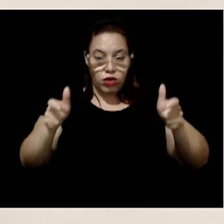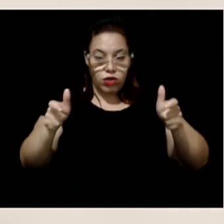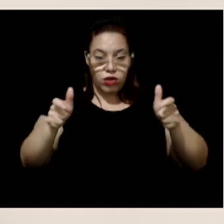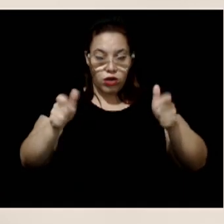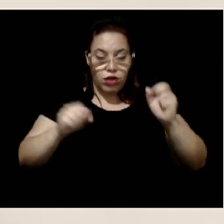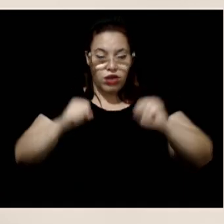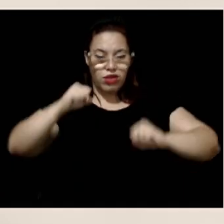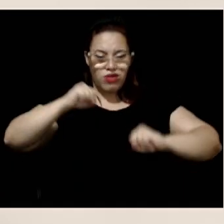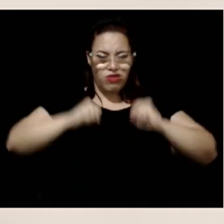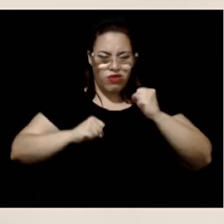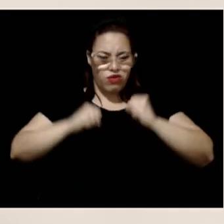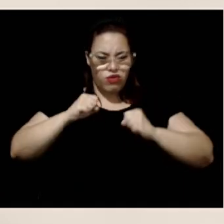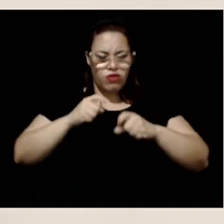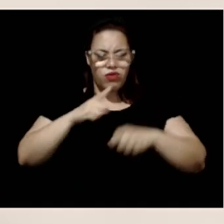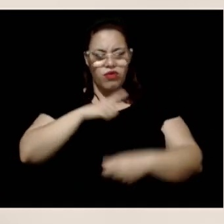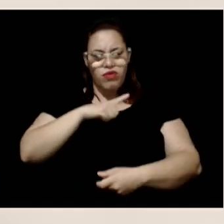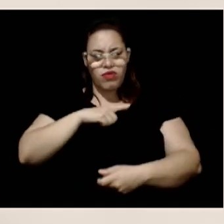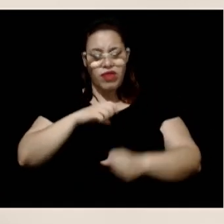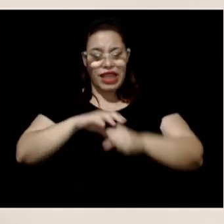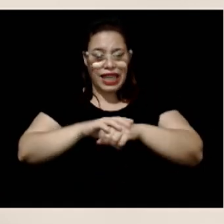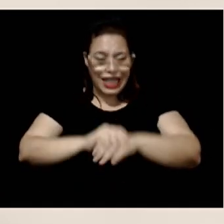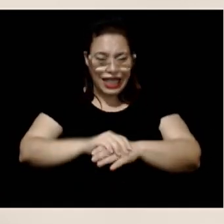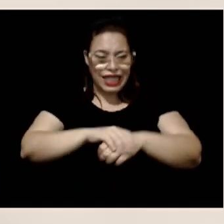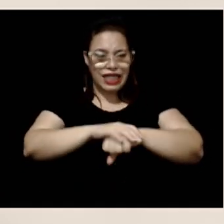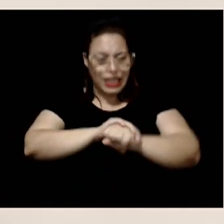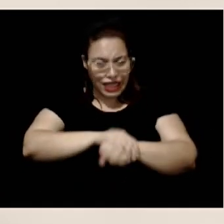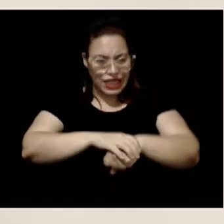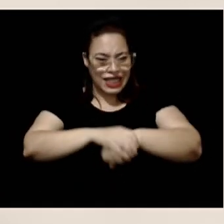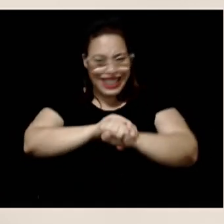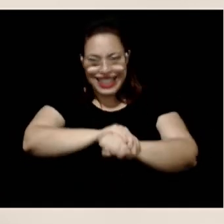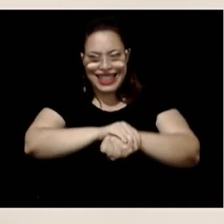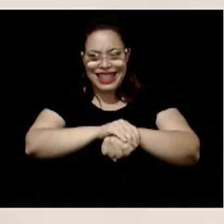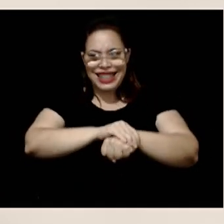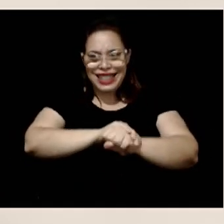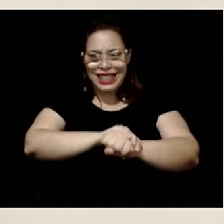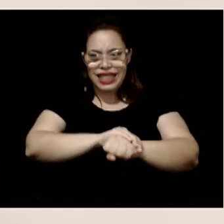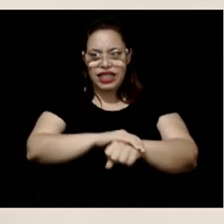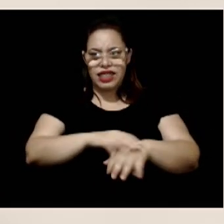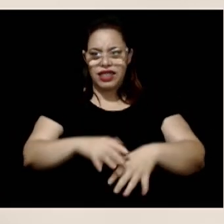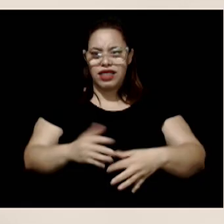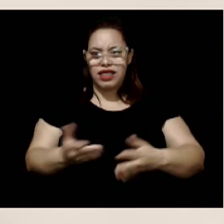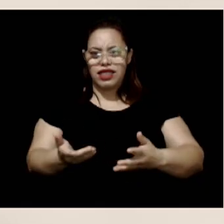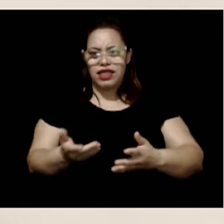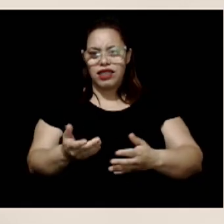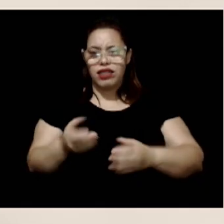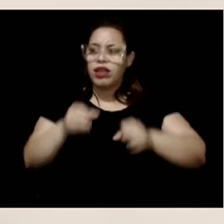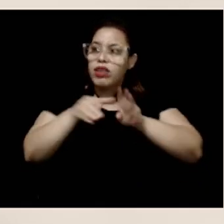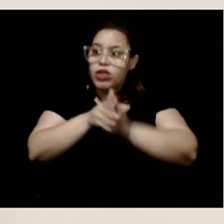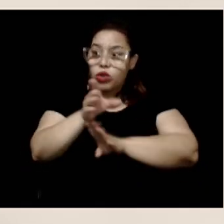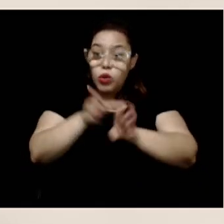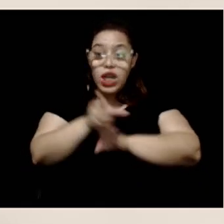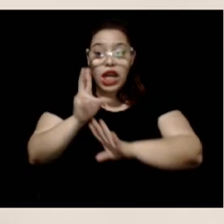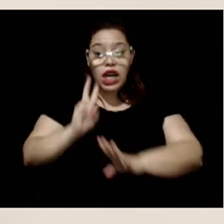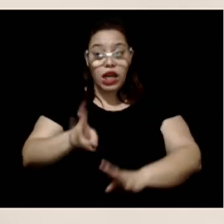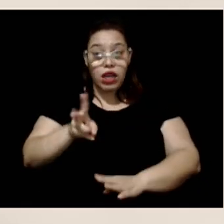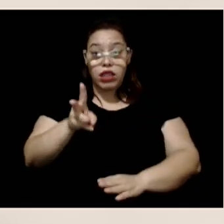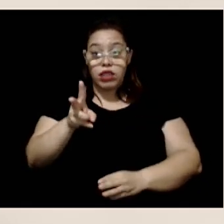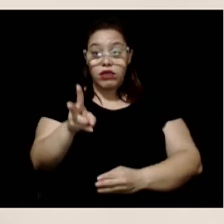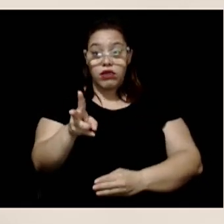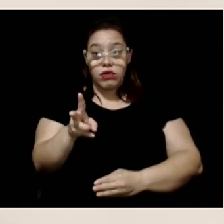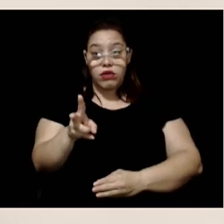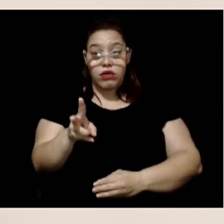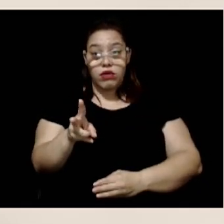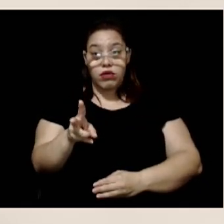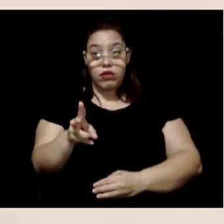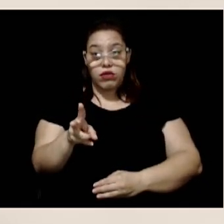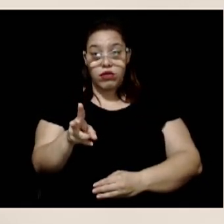tem rigidez e dificuldade ao movimento. Então, o que a gente aconselha sempre? Não encare dor articular